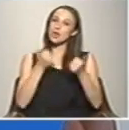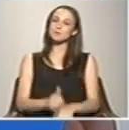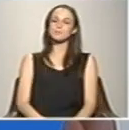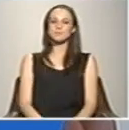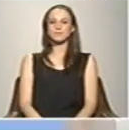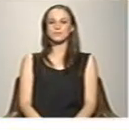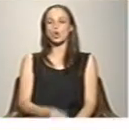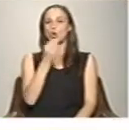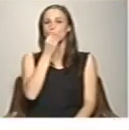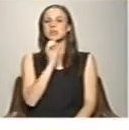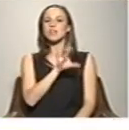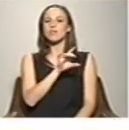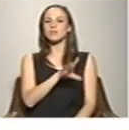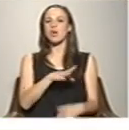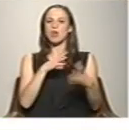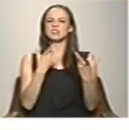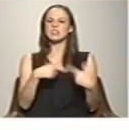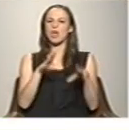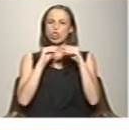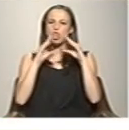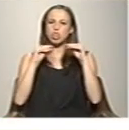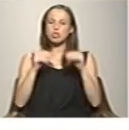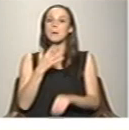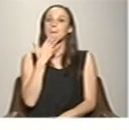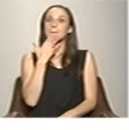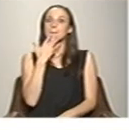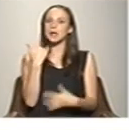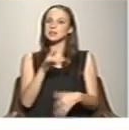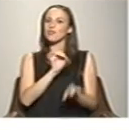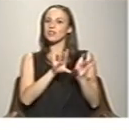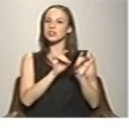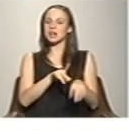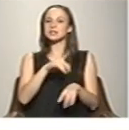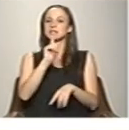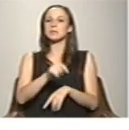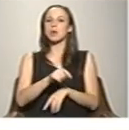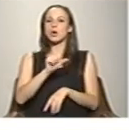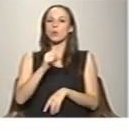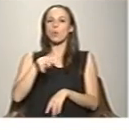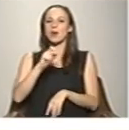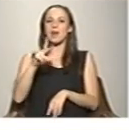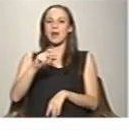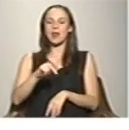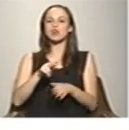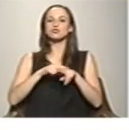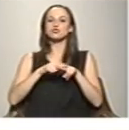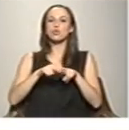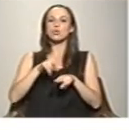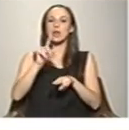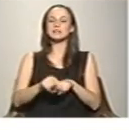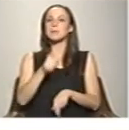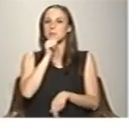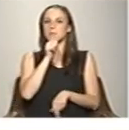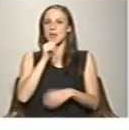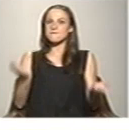evitar. Alimentos com gordura e alimentos picantes. Também as bebidas, dentro das bebidas, o guaraná, o chocolate e bebidas estimulantes, que há algumas pessoas